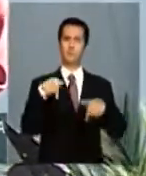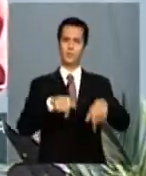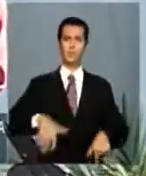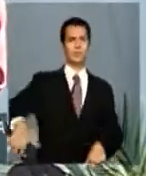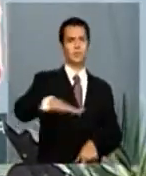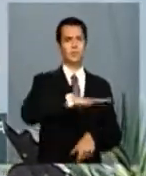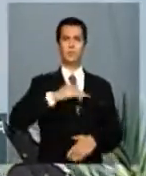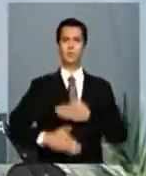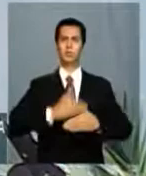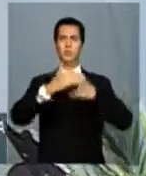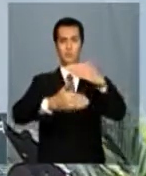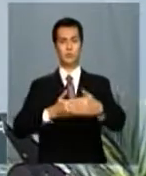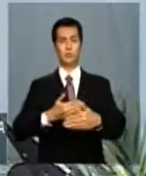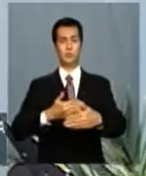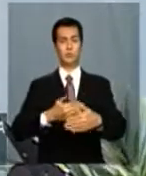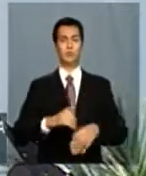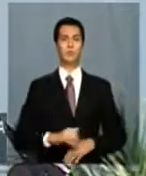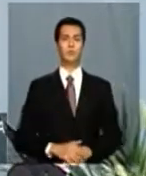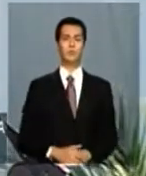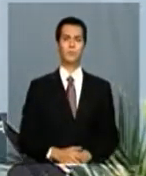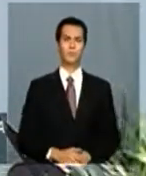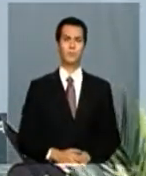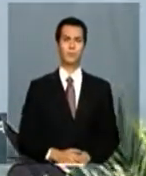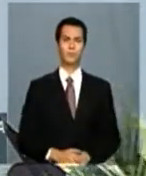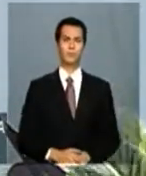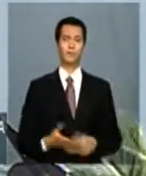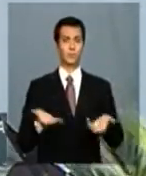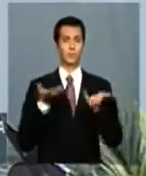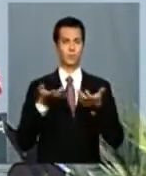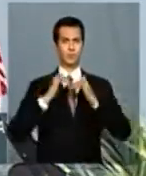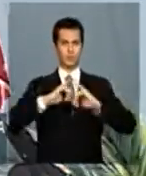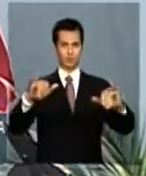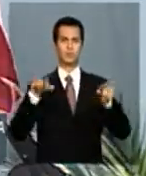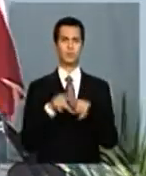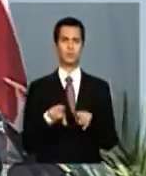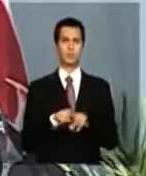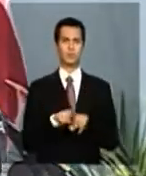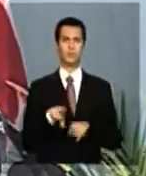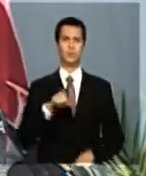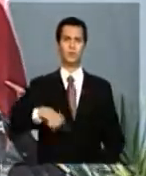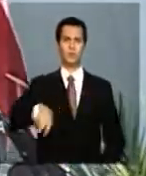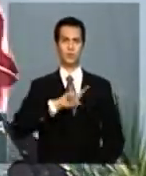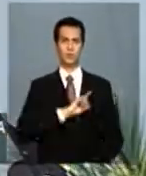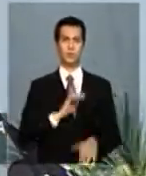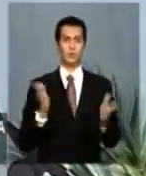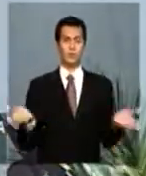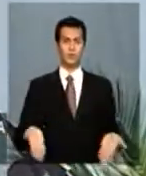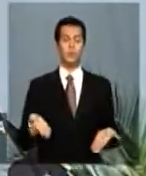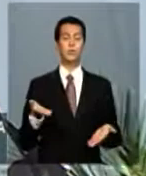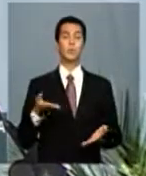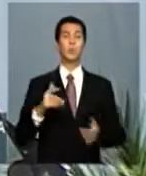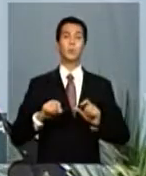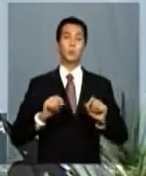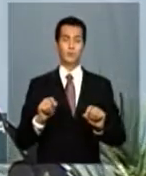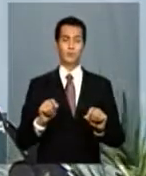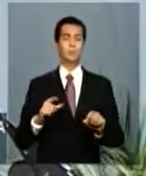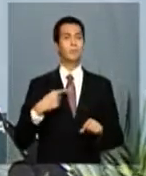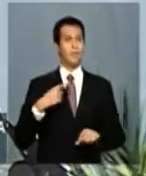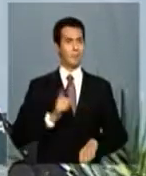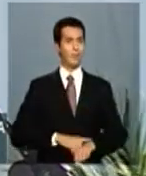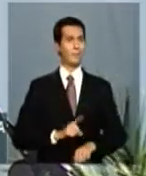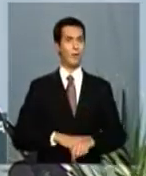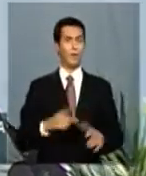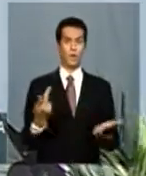portanto, do Brasil. Queria também dizer para vocês que nós vivemos um momento muito